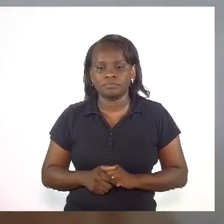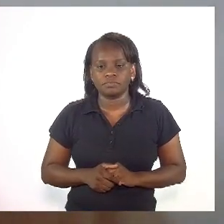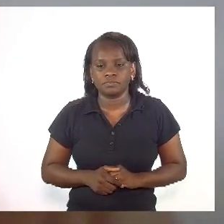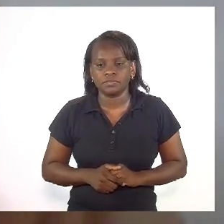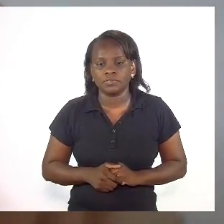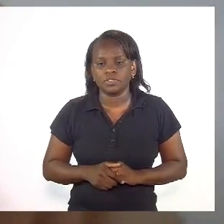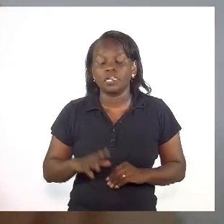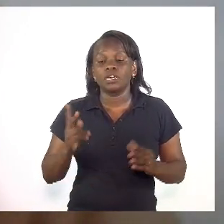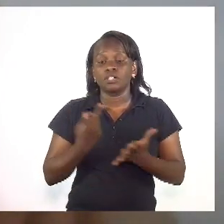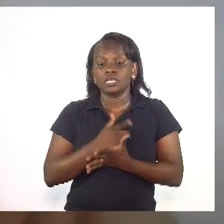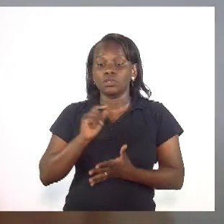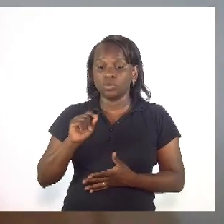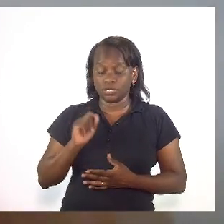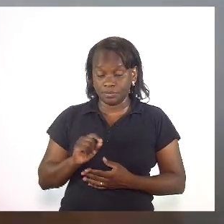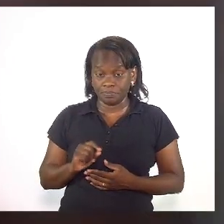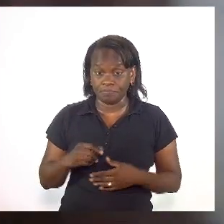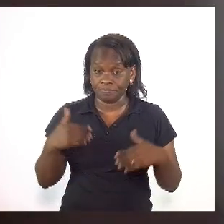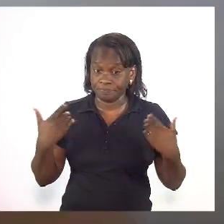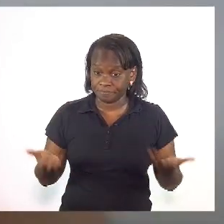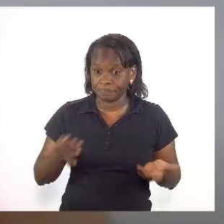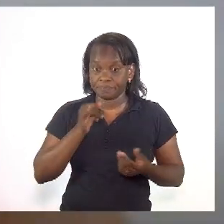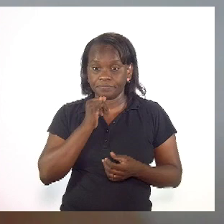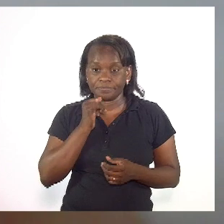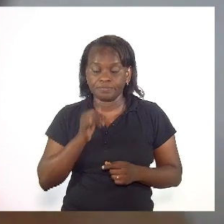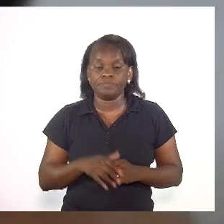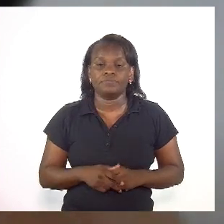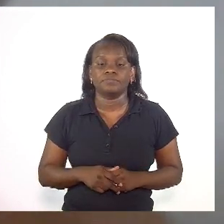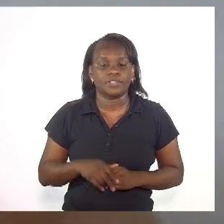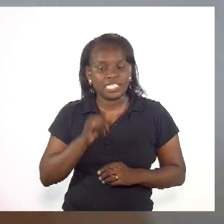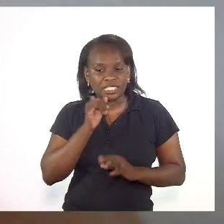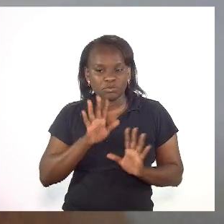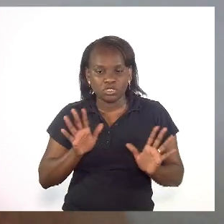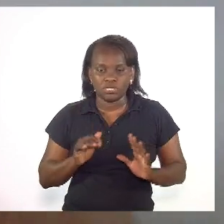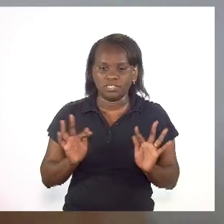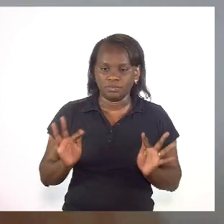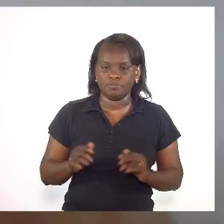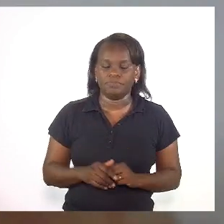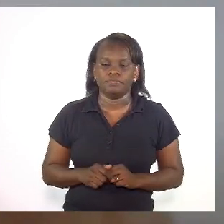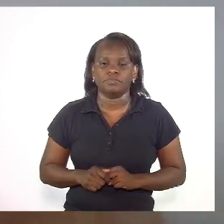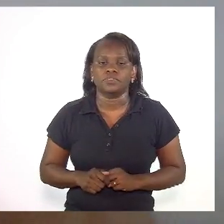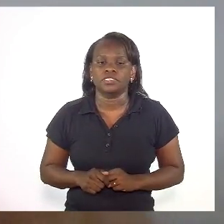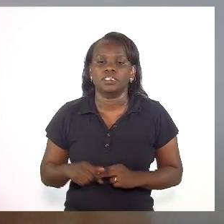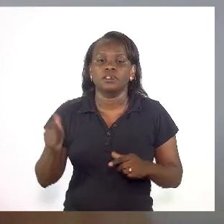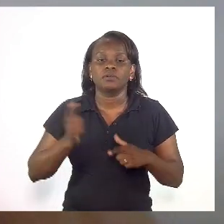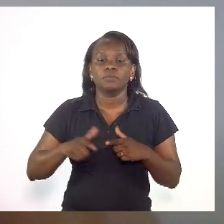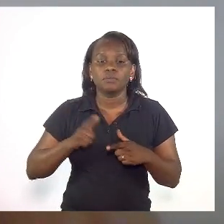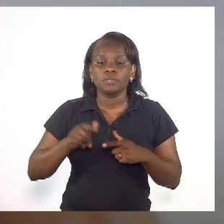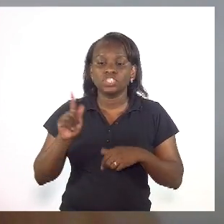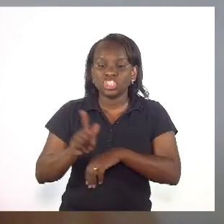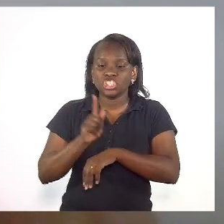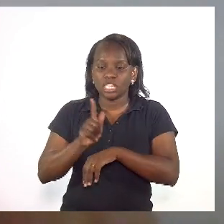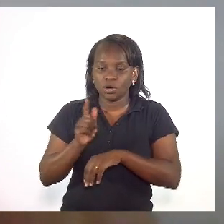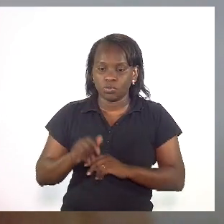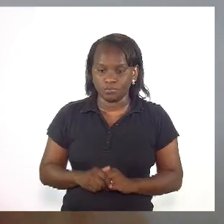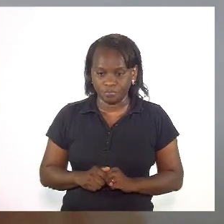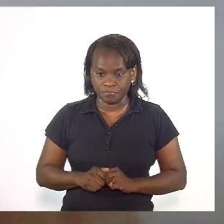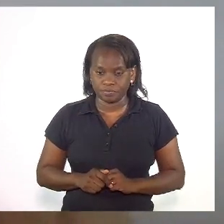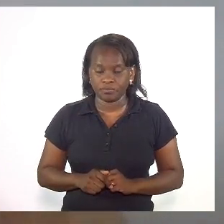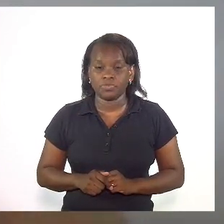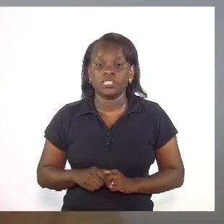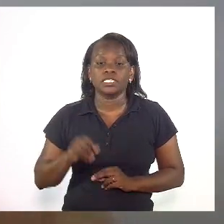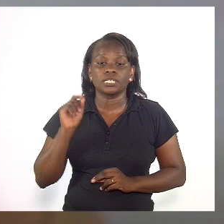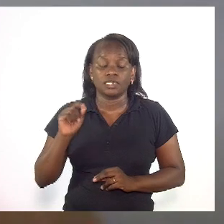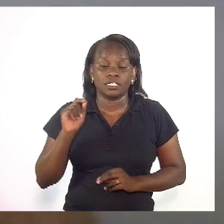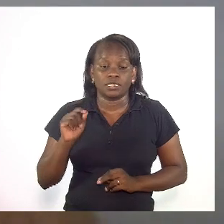E o que acontece é o seguinte, por exemplo, só um exemplo, né? A questão da gestão.